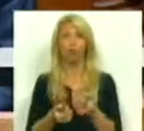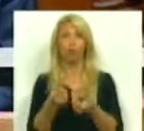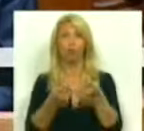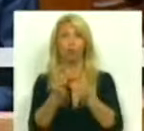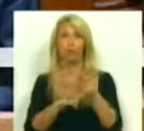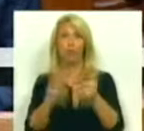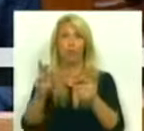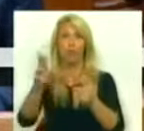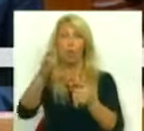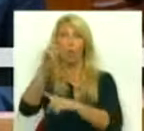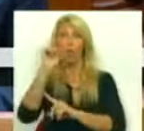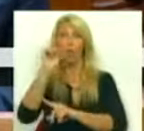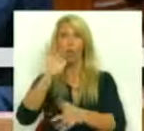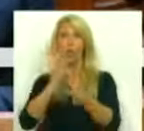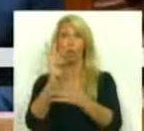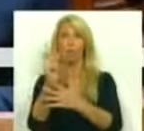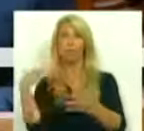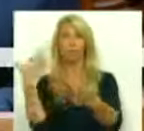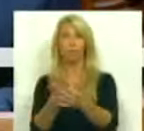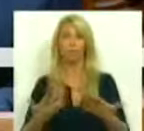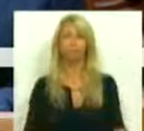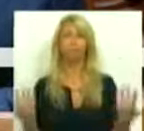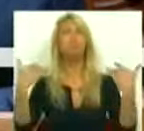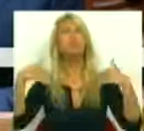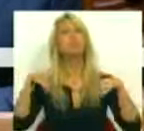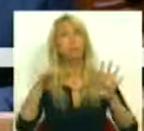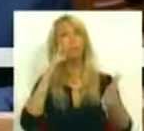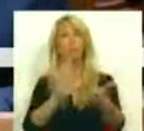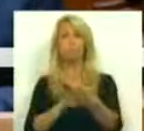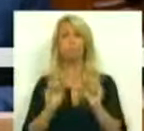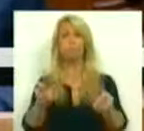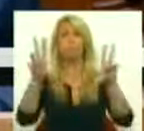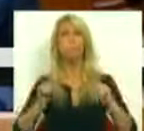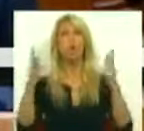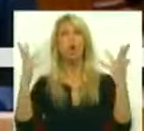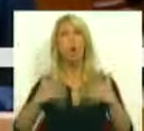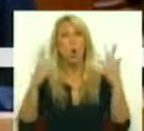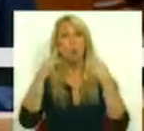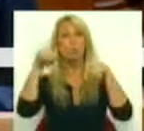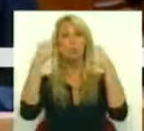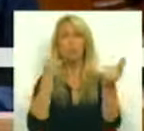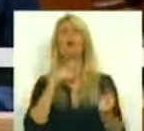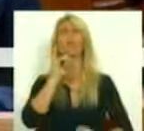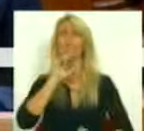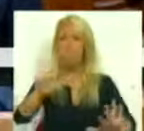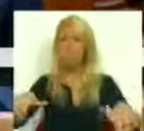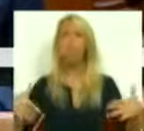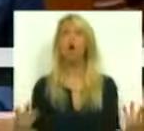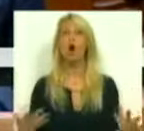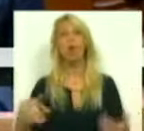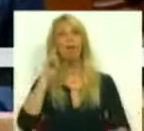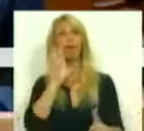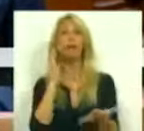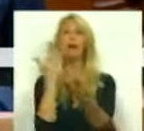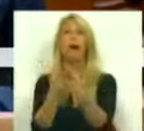nos últimos anos. Mas provamos que o saneamento das contas públicas é possível, garantindo a